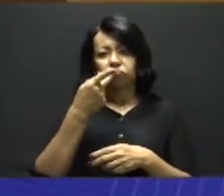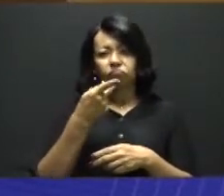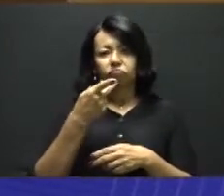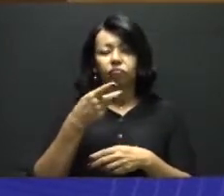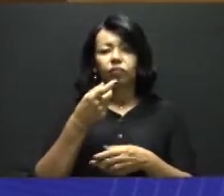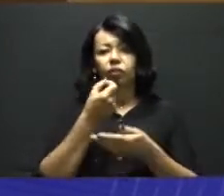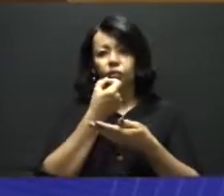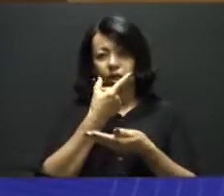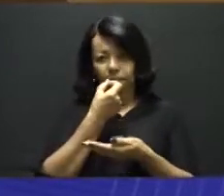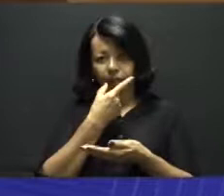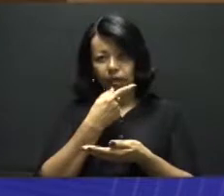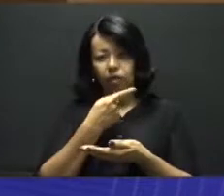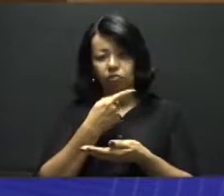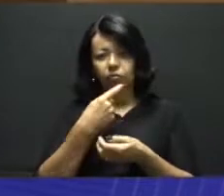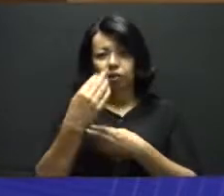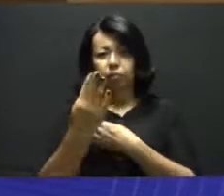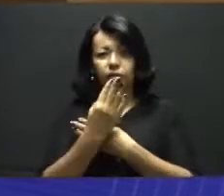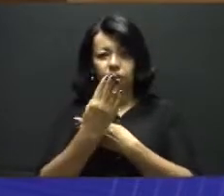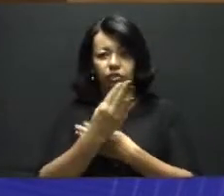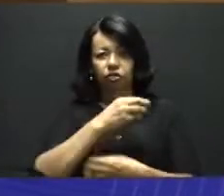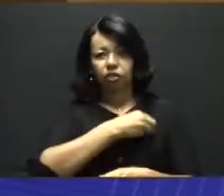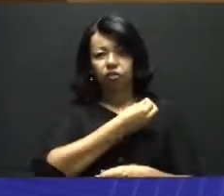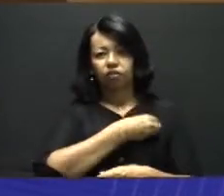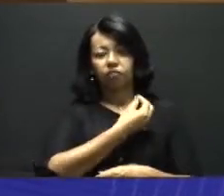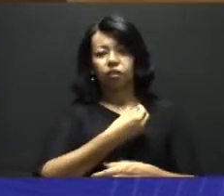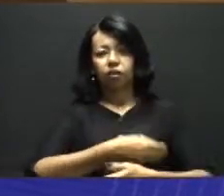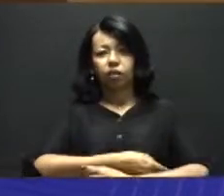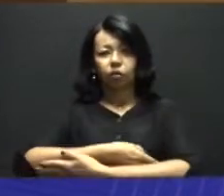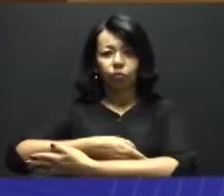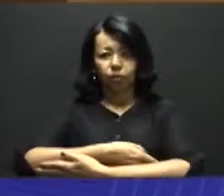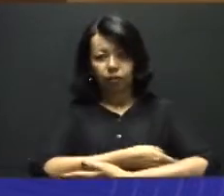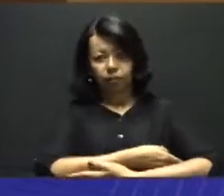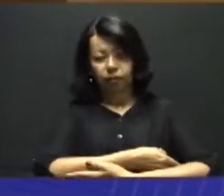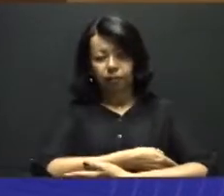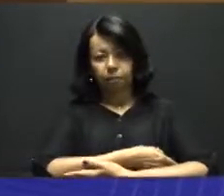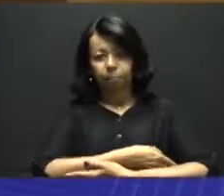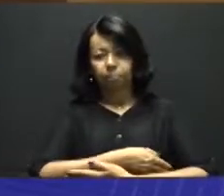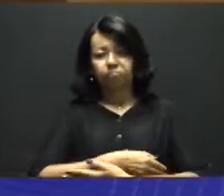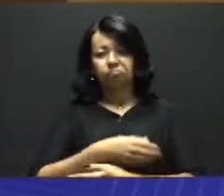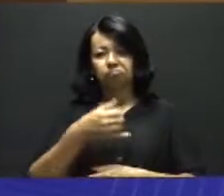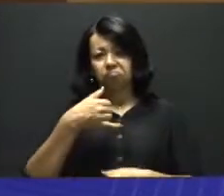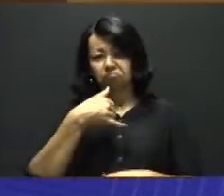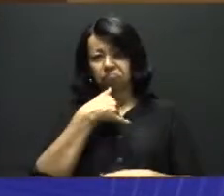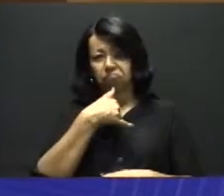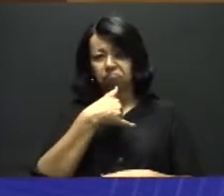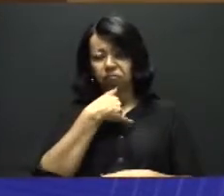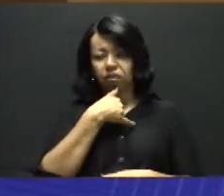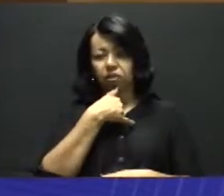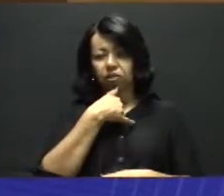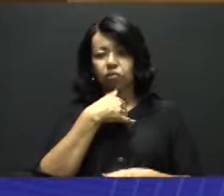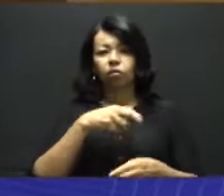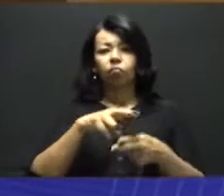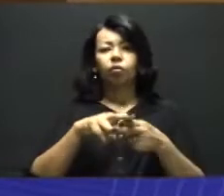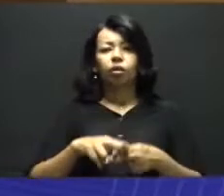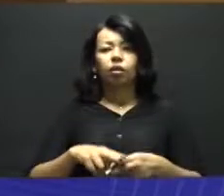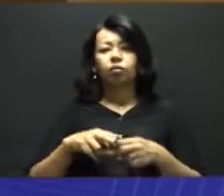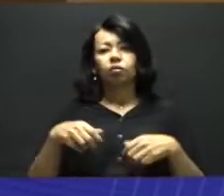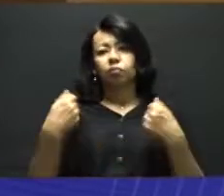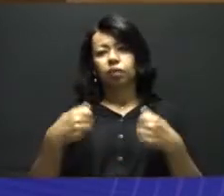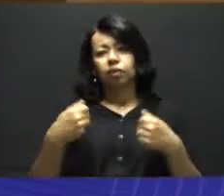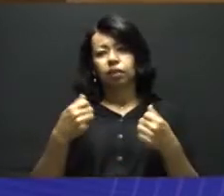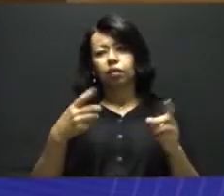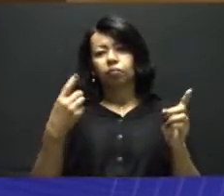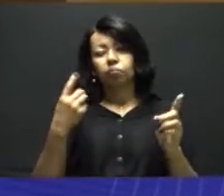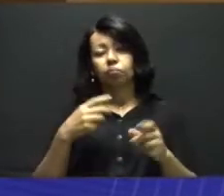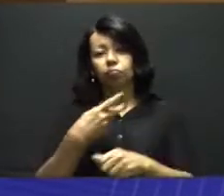preservar a vida do bebê o que a deixou extremamente desapontada diante disso foi necessário procurar um